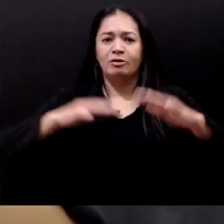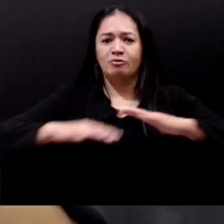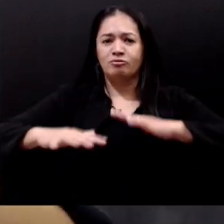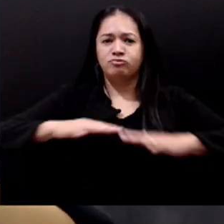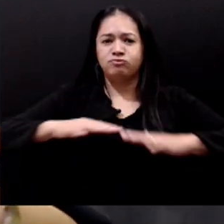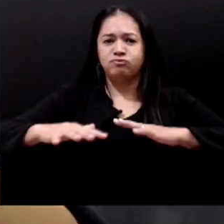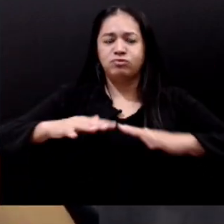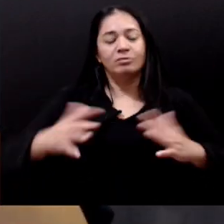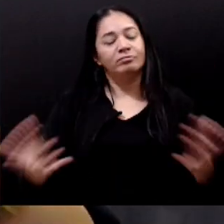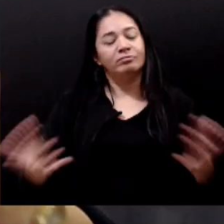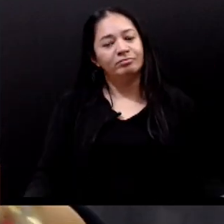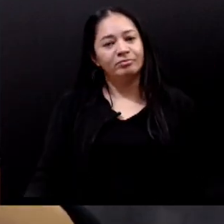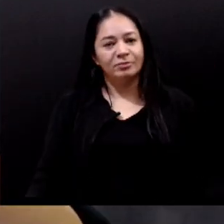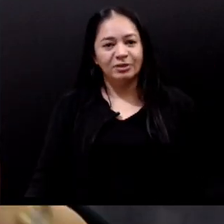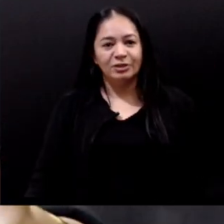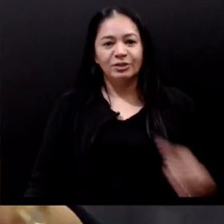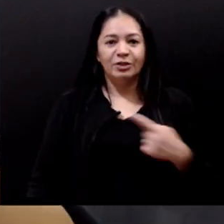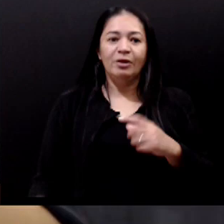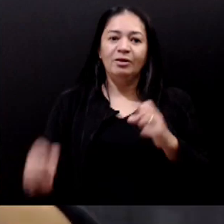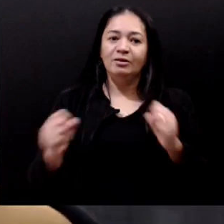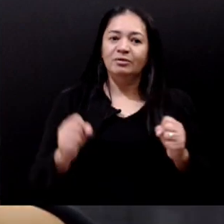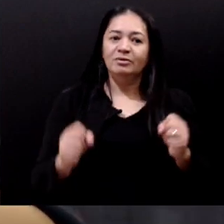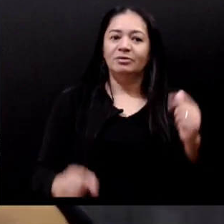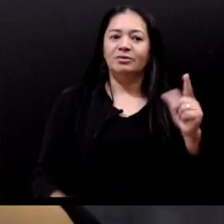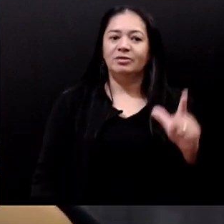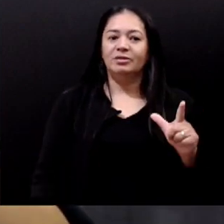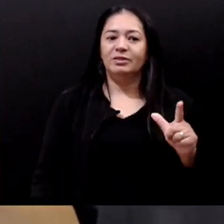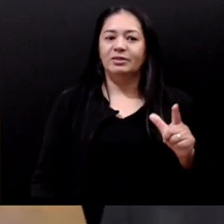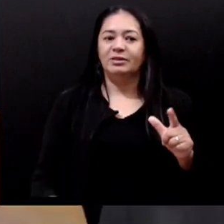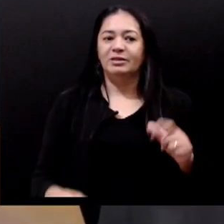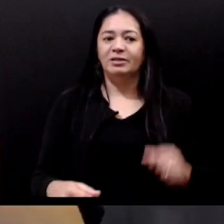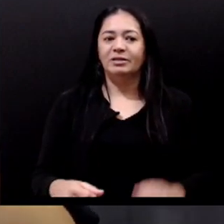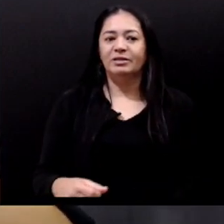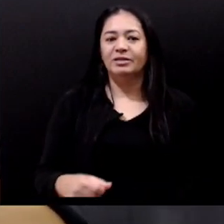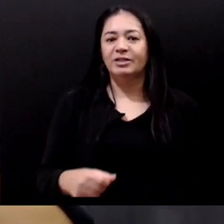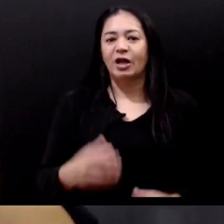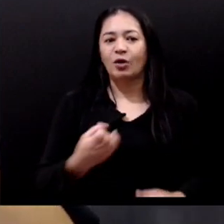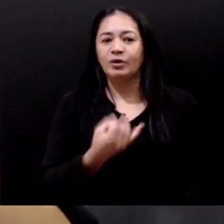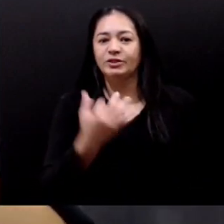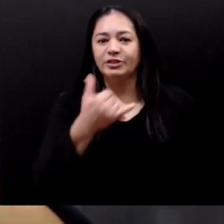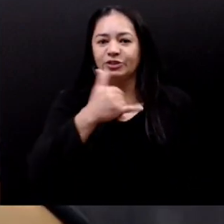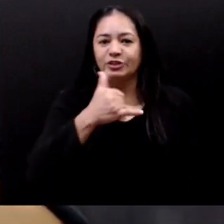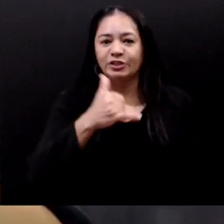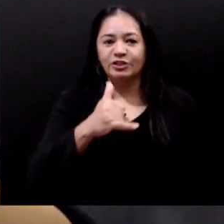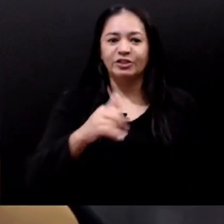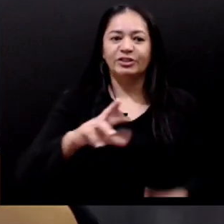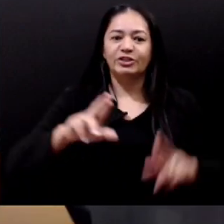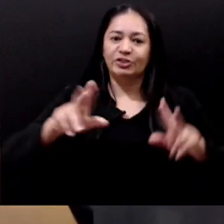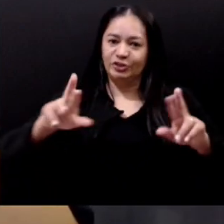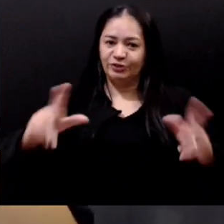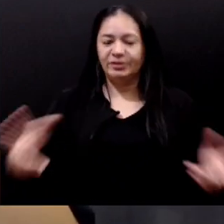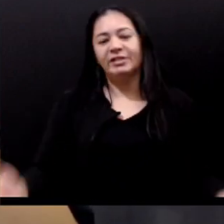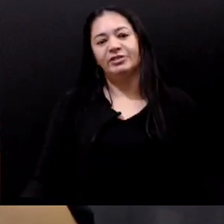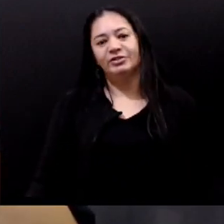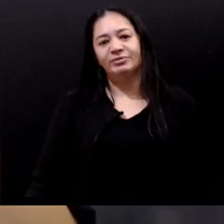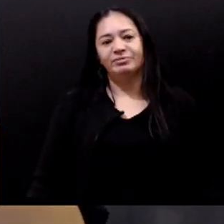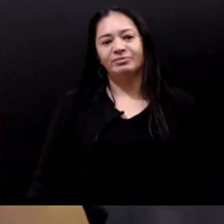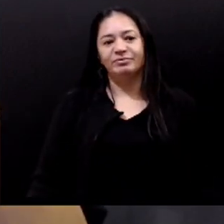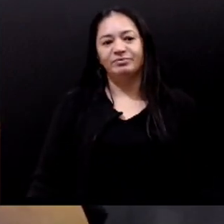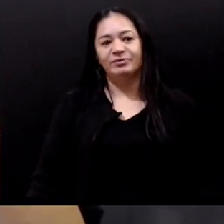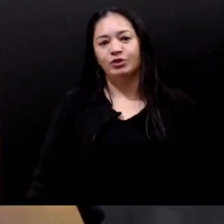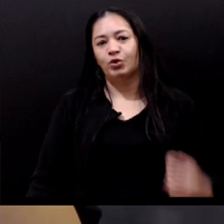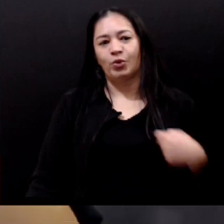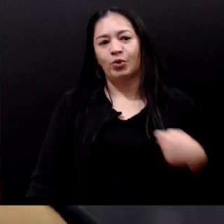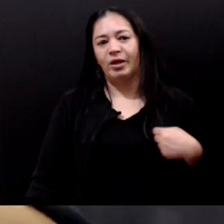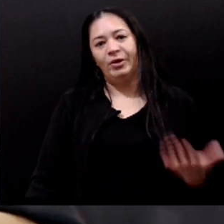a gente pode considerar que ela tenha necessidades energéticas diferentes, Uhum. necessidades proteicas diferentes do que eu tenho, que Uhum.